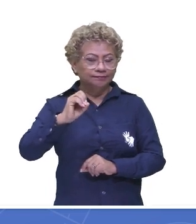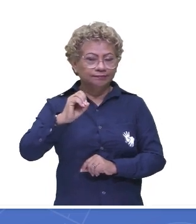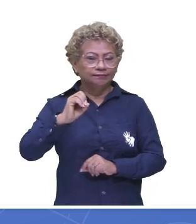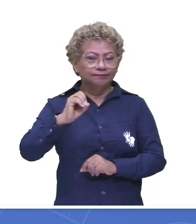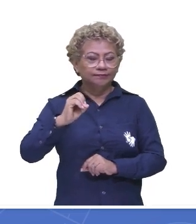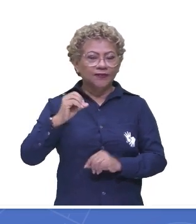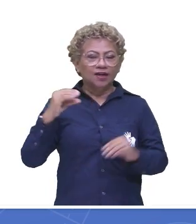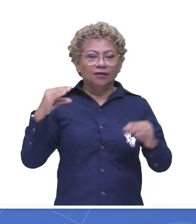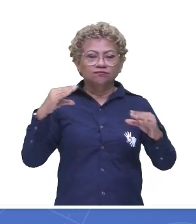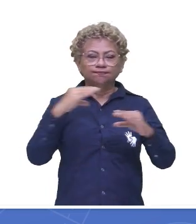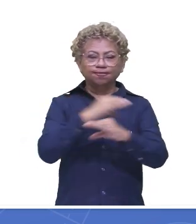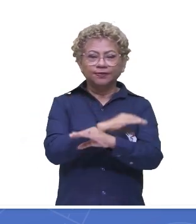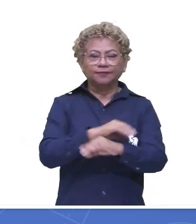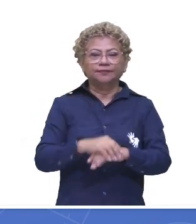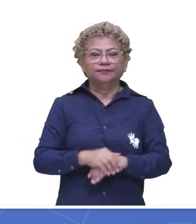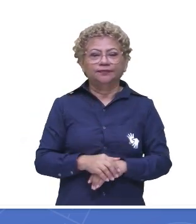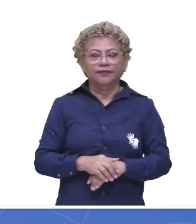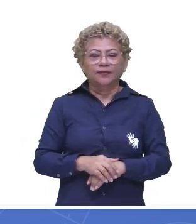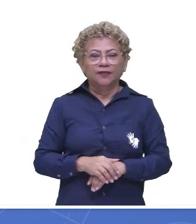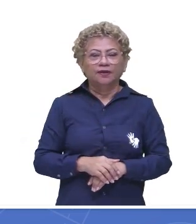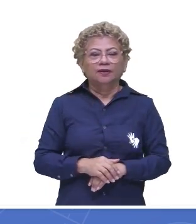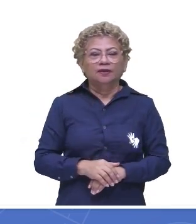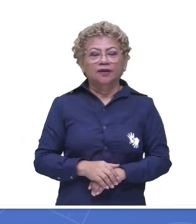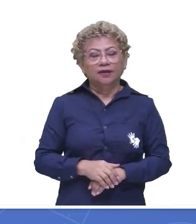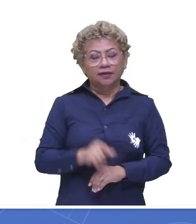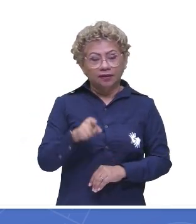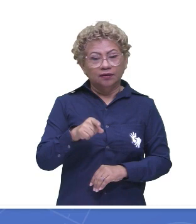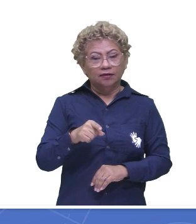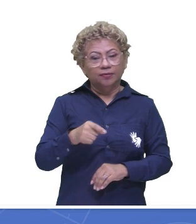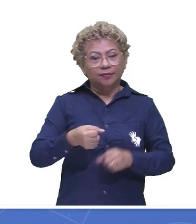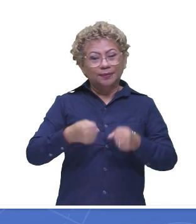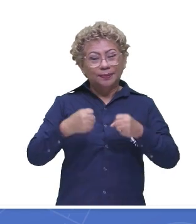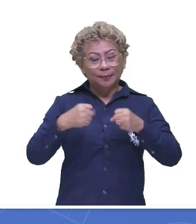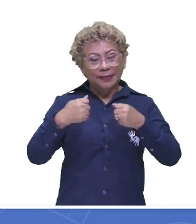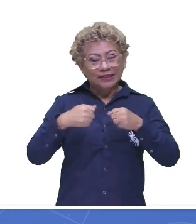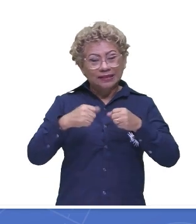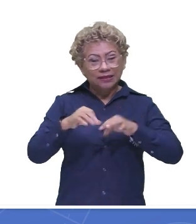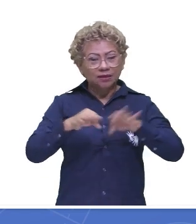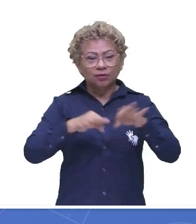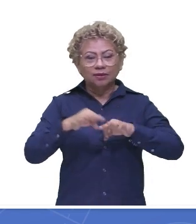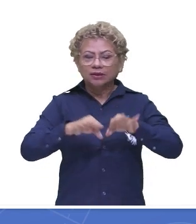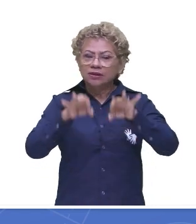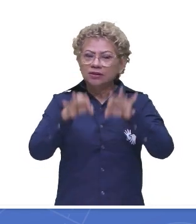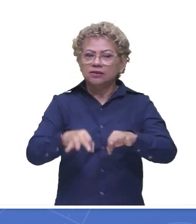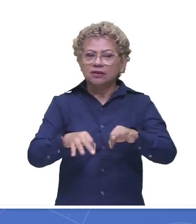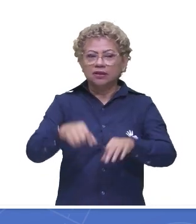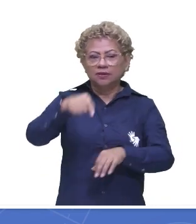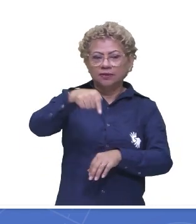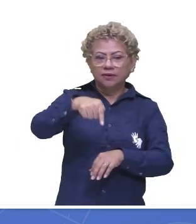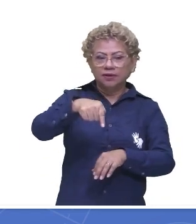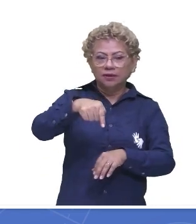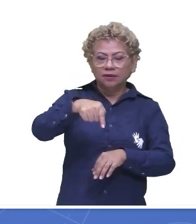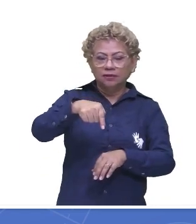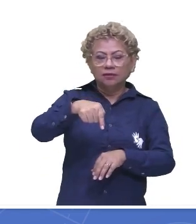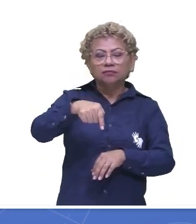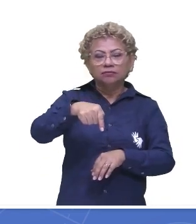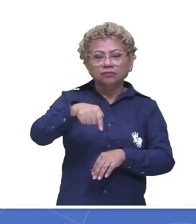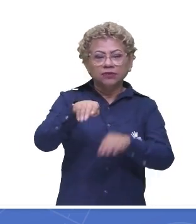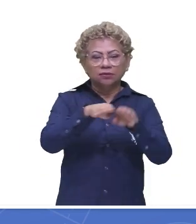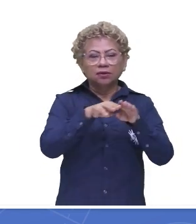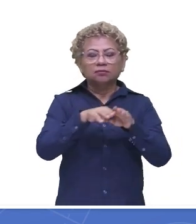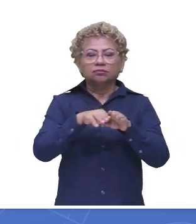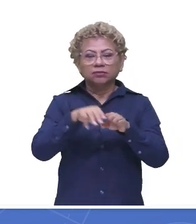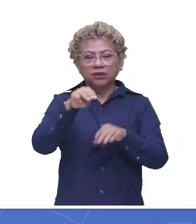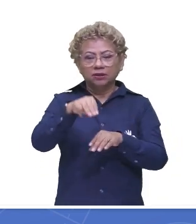faz a conta? Qual é a equação? Kimala, não é? Q é igual a M vezes L. O M é 60 e o calor latente